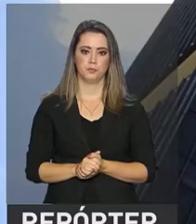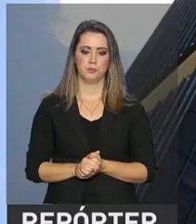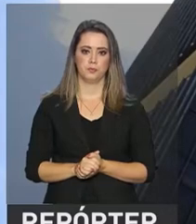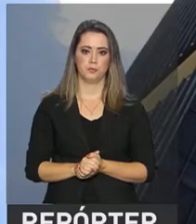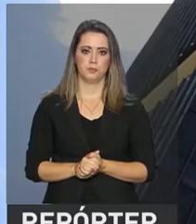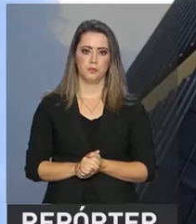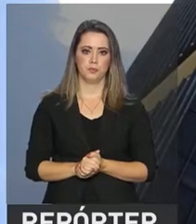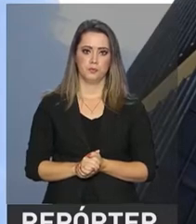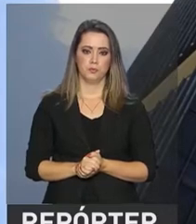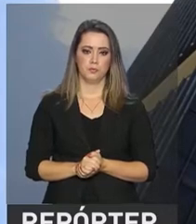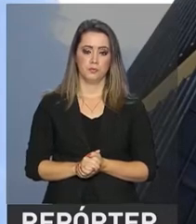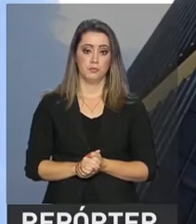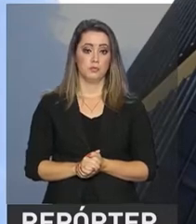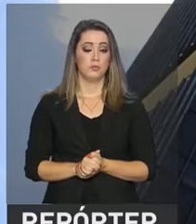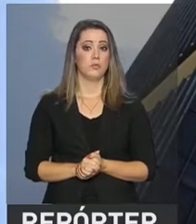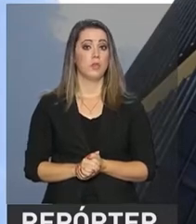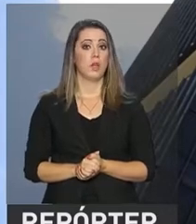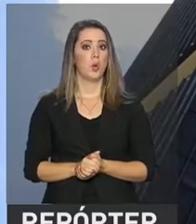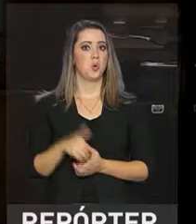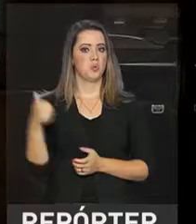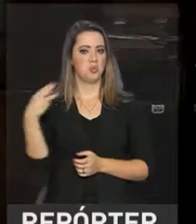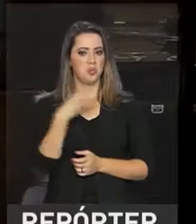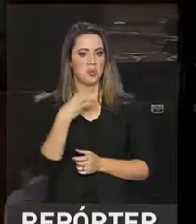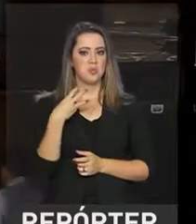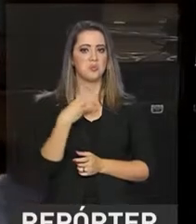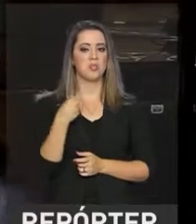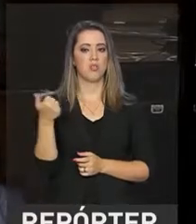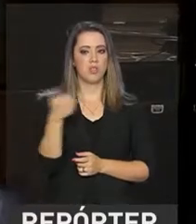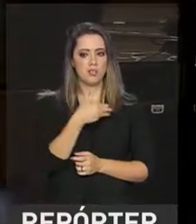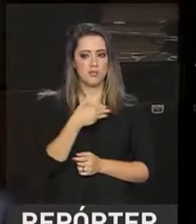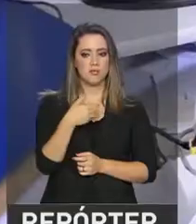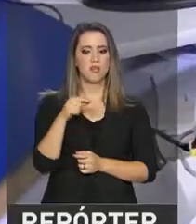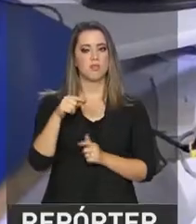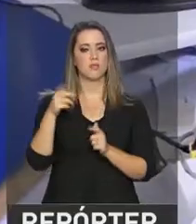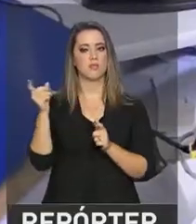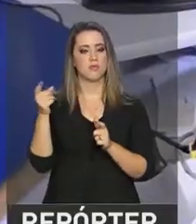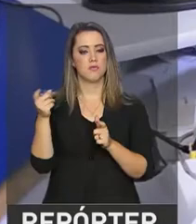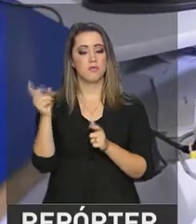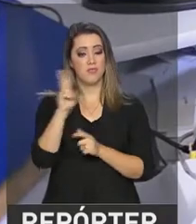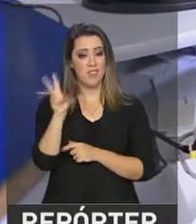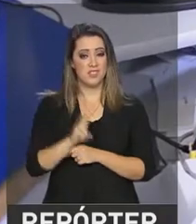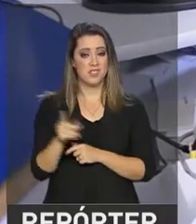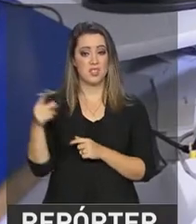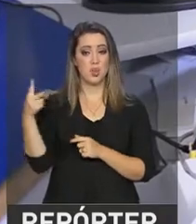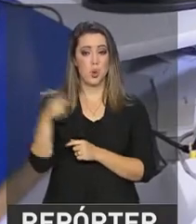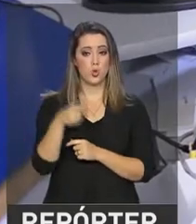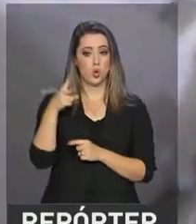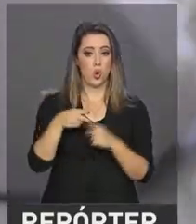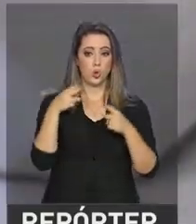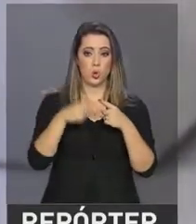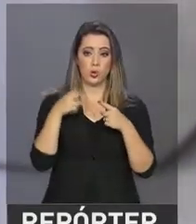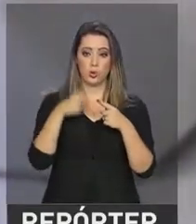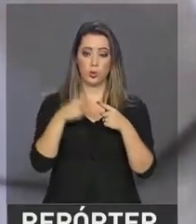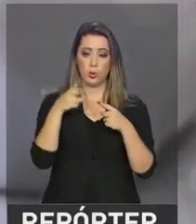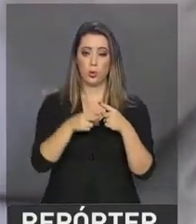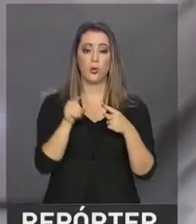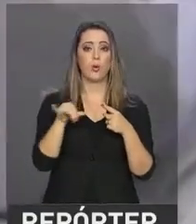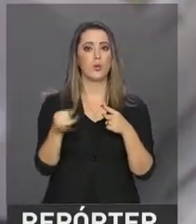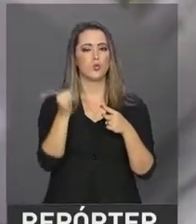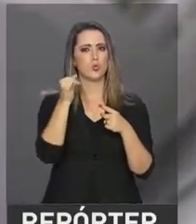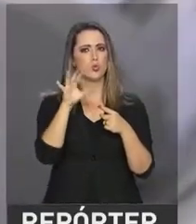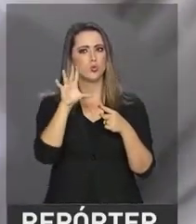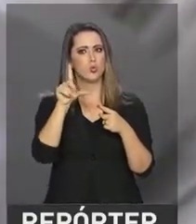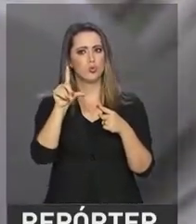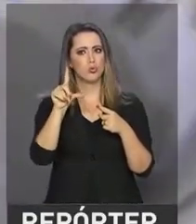com o décimo primeiro corte seguido feito pelo banco central a taxa básica de juros do país chegou a